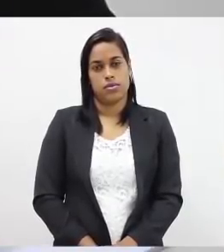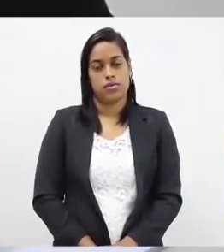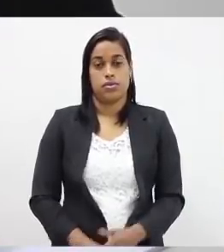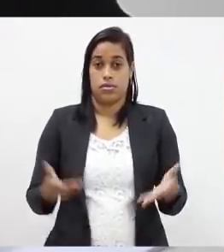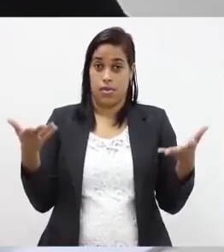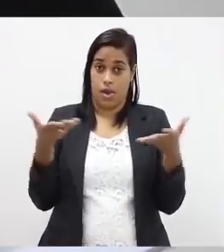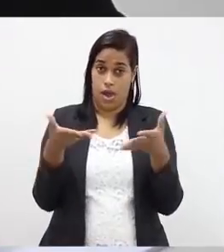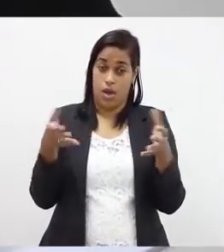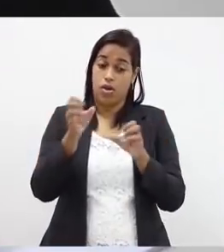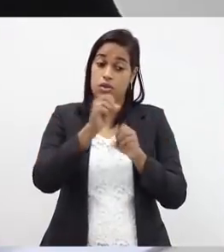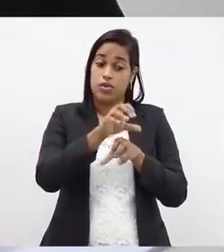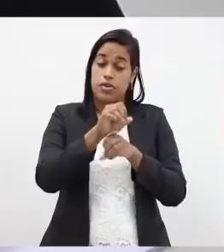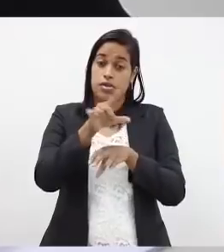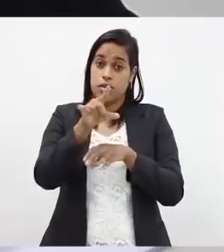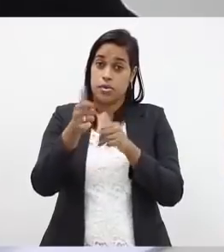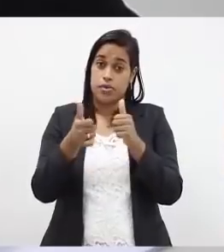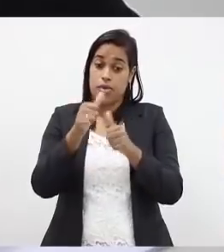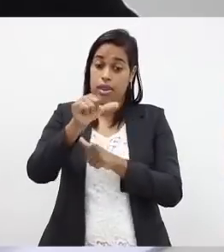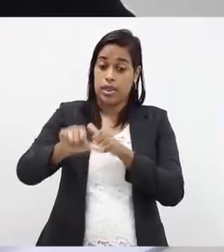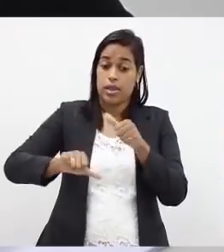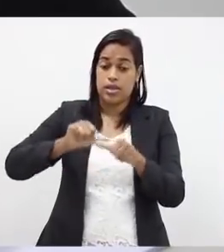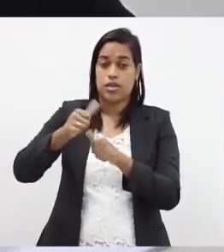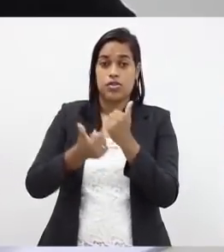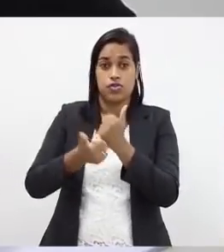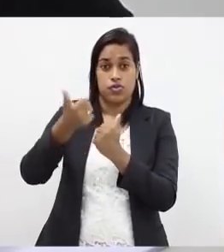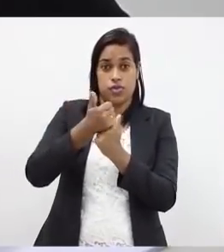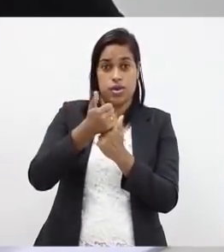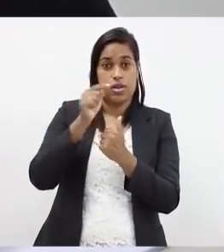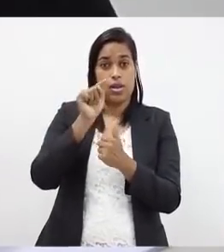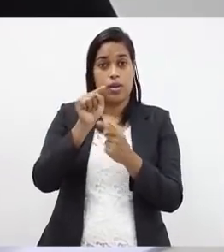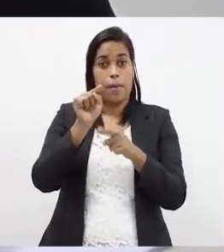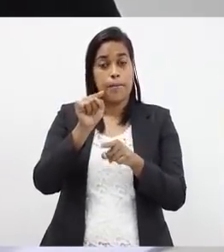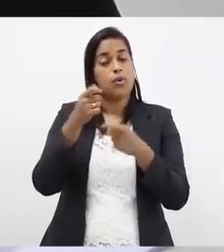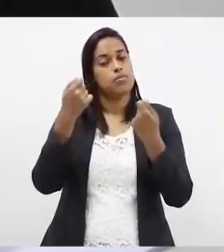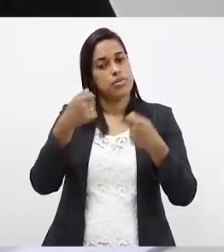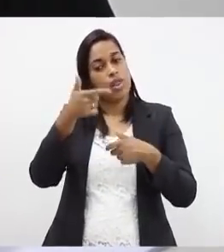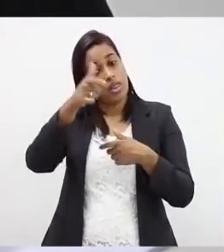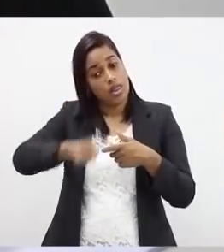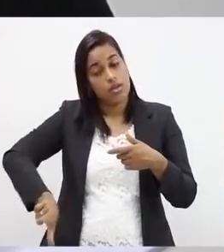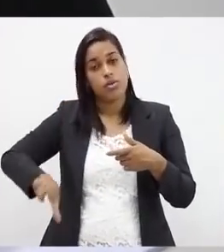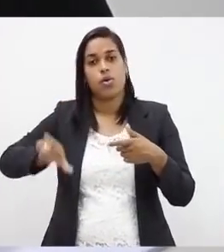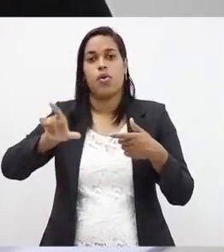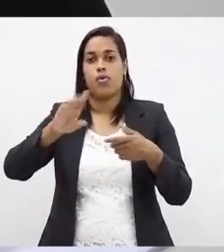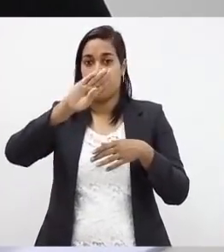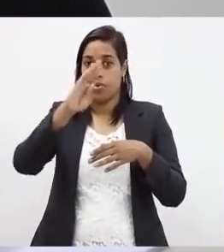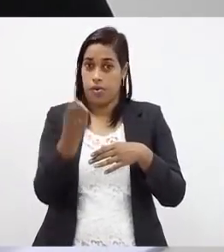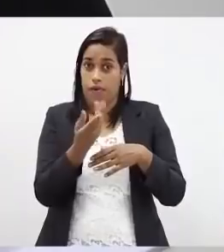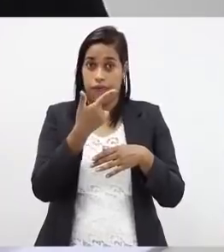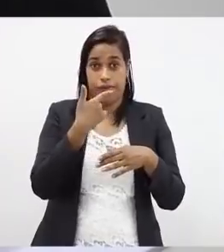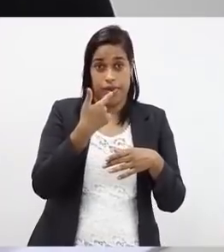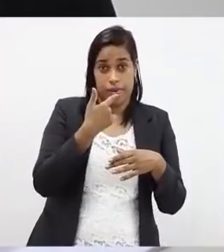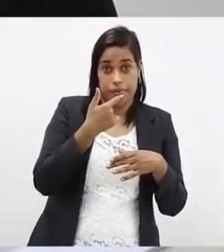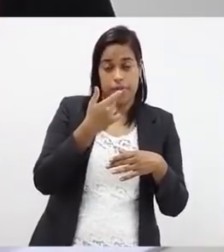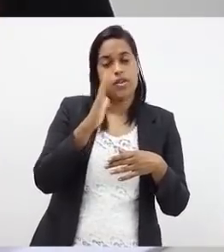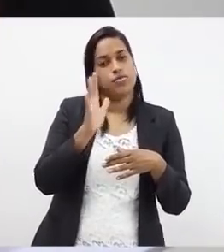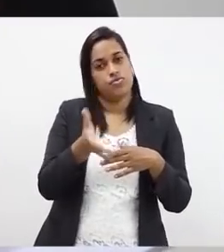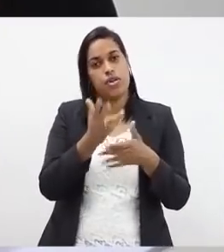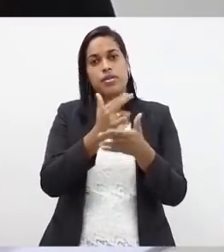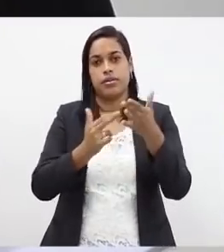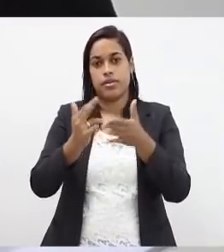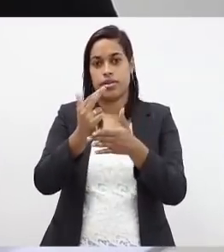Agora eu vou ensinar para vocês a transferência de pontos. Eu tenho que repetir essa curva aqui, que corresponde a essa face vermelha. Eu já tenho essa